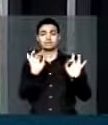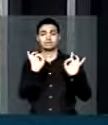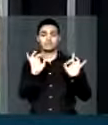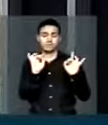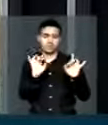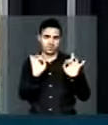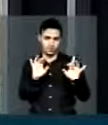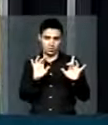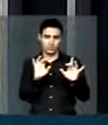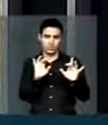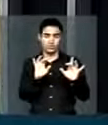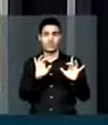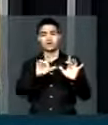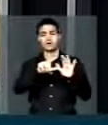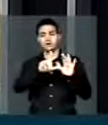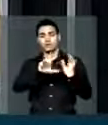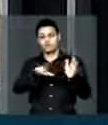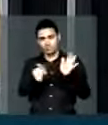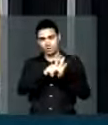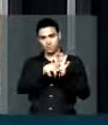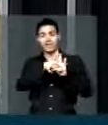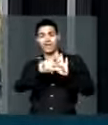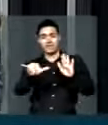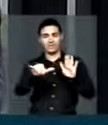os agentes da polícia legislativa.